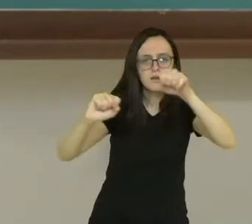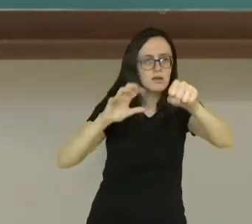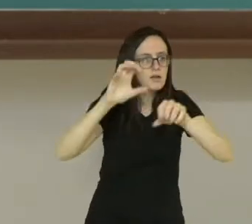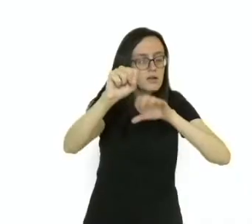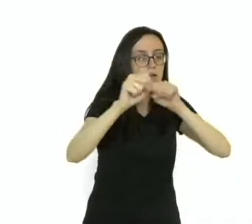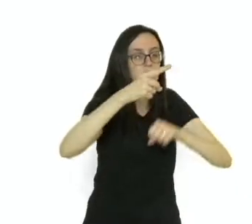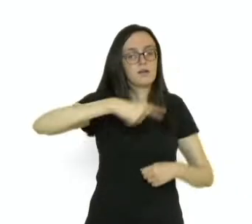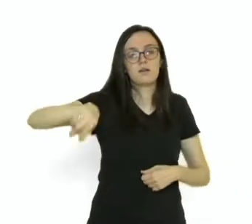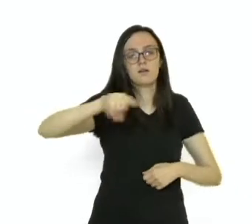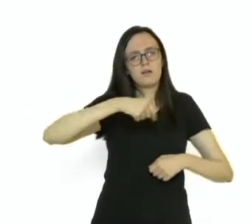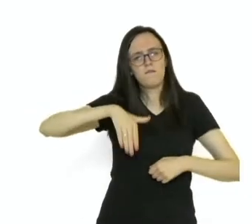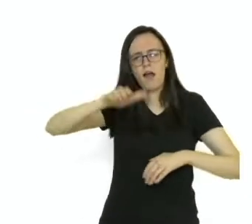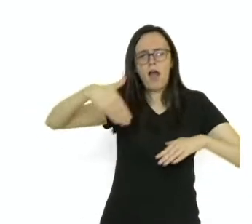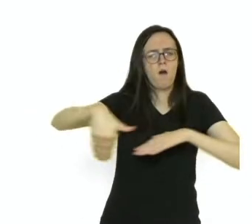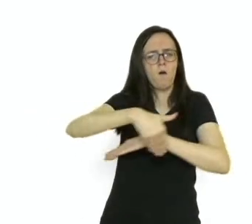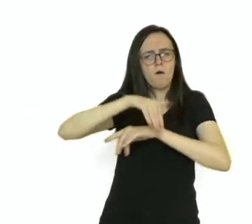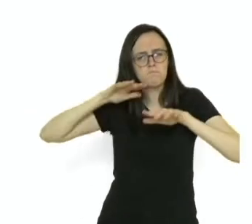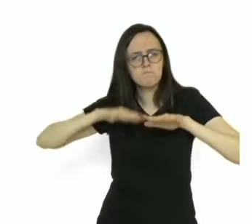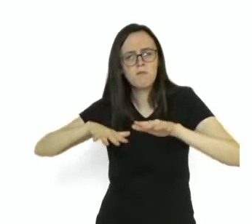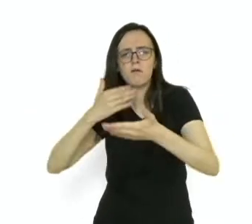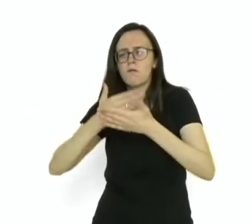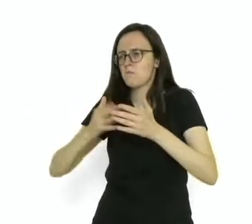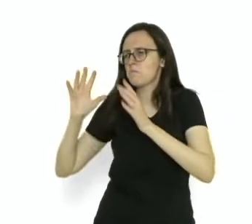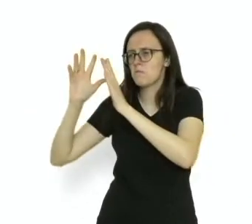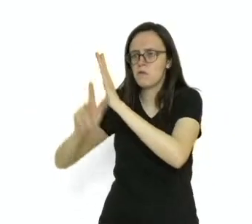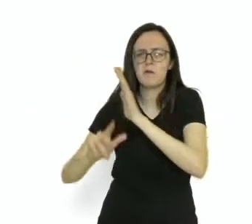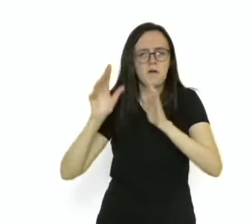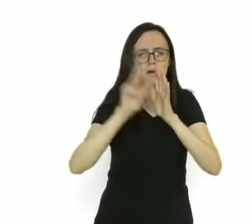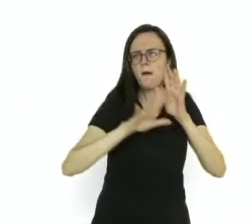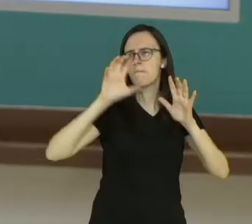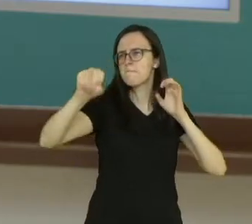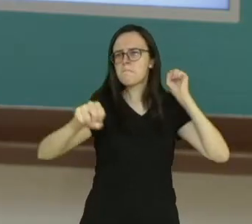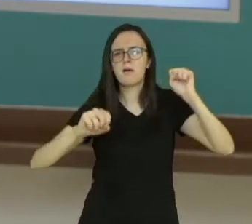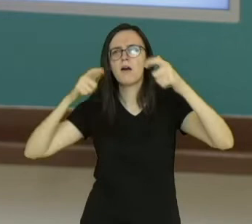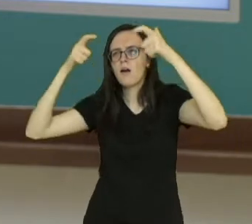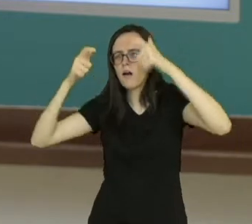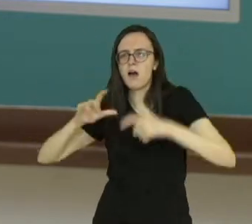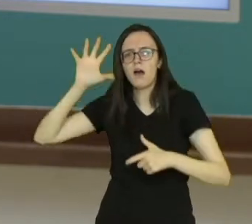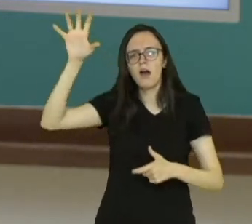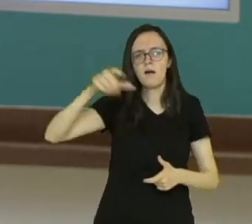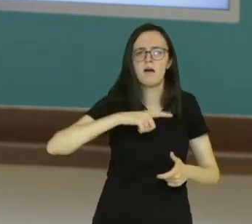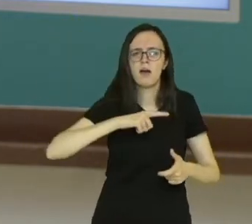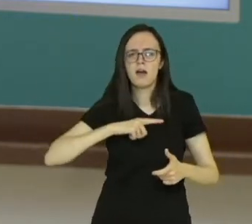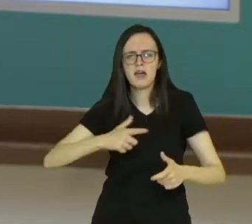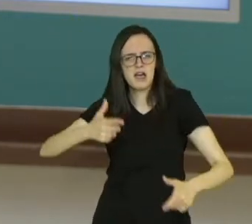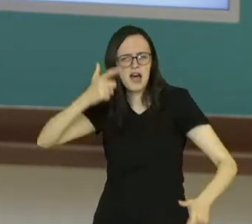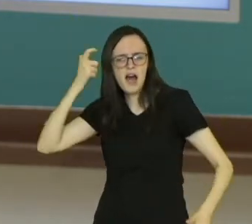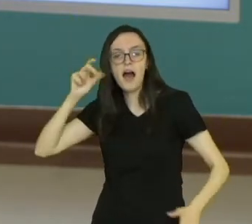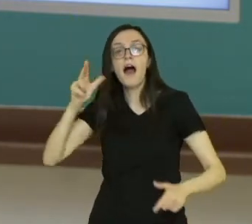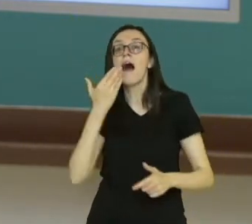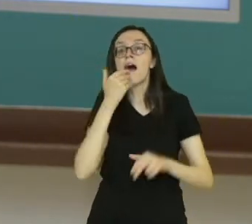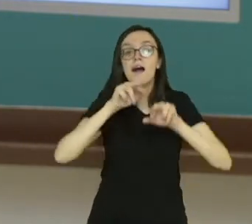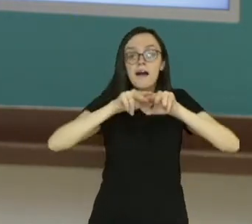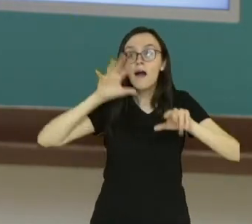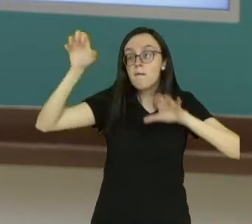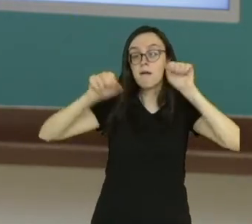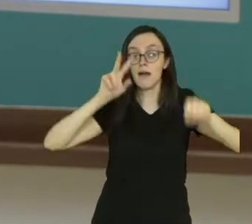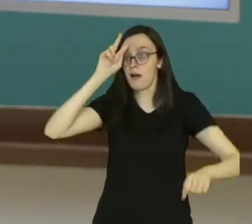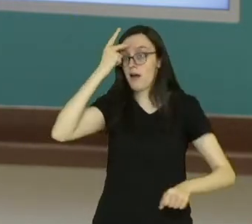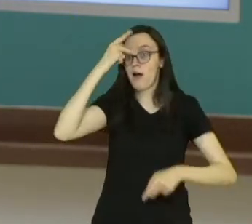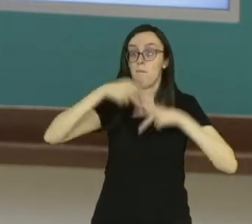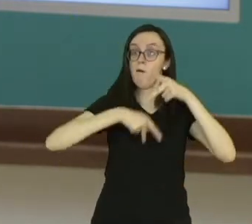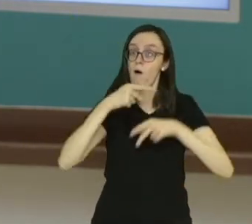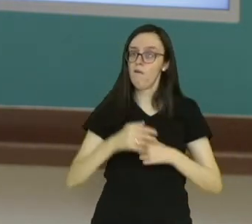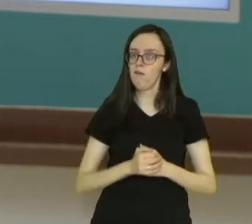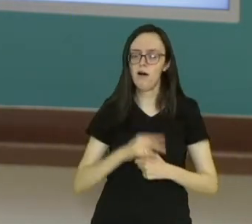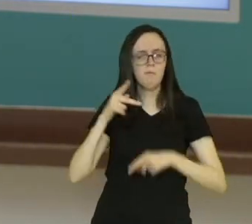e vão às ruas, começam a saquear depósitos, pegar armas, alimentos. É a revolta do povo. O